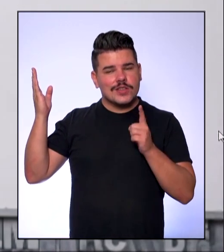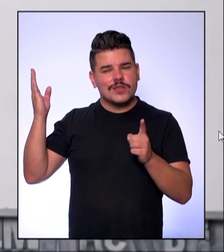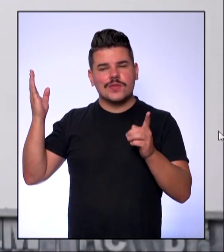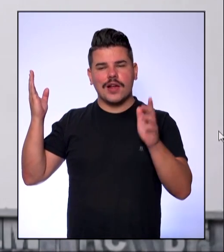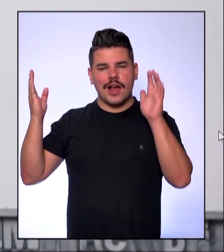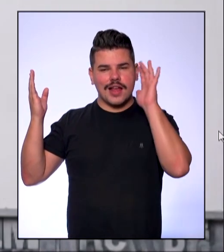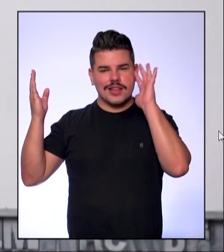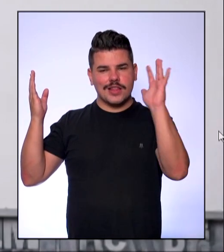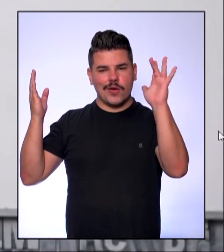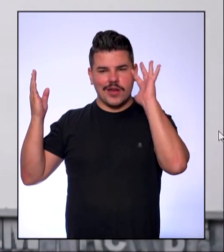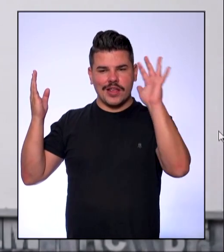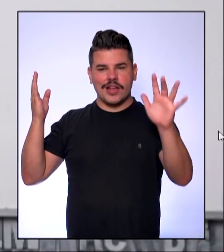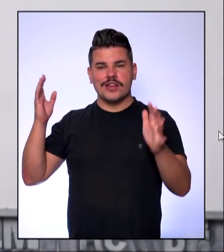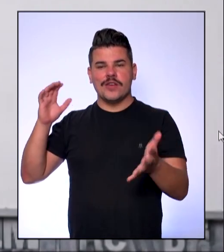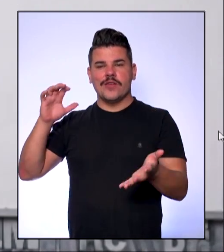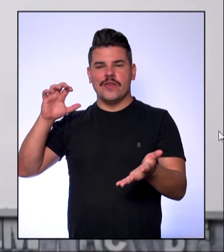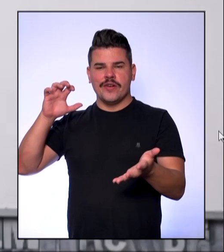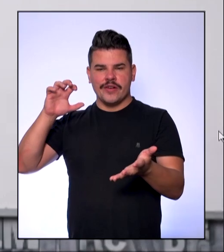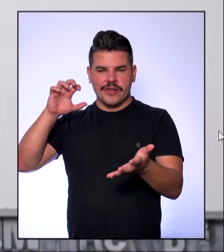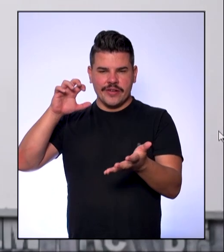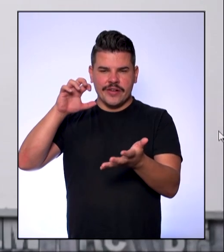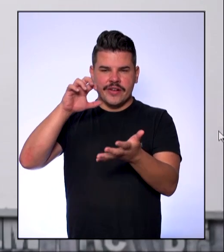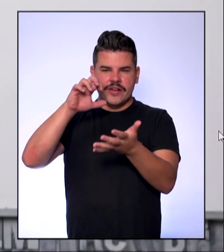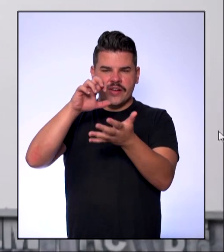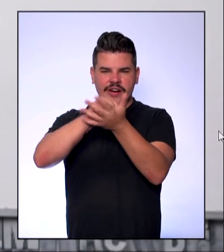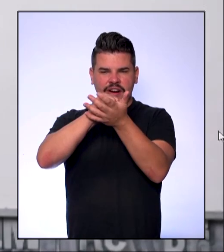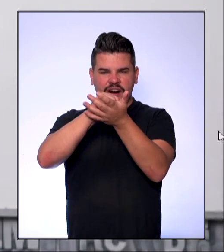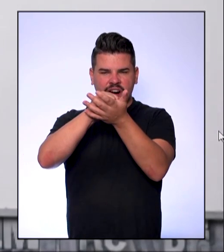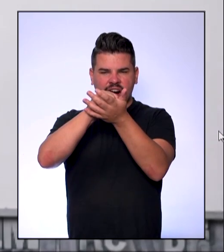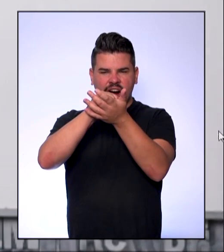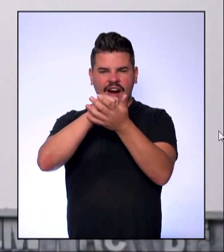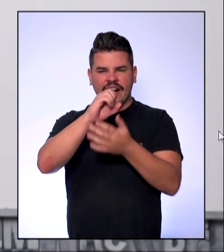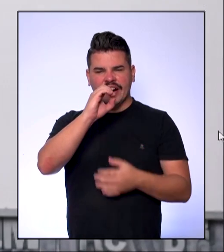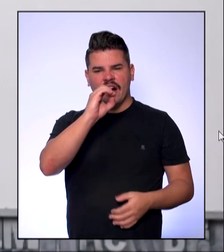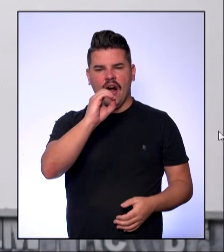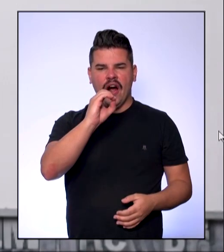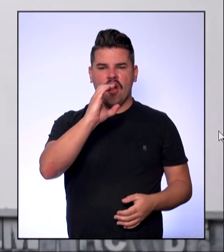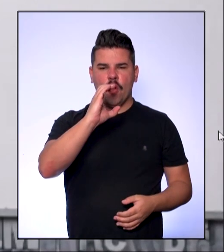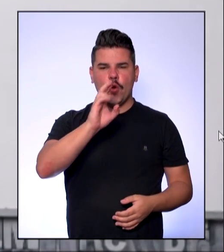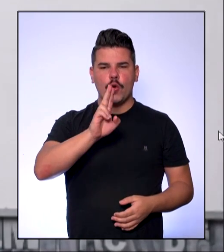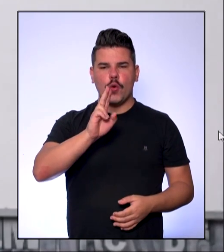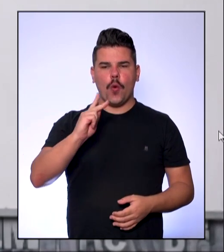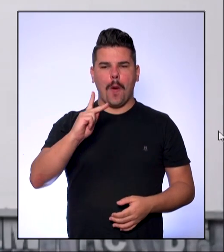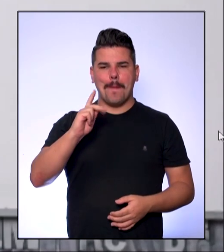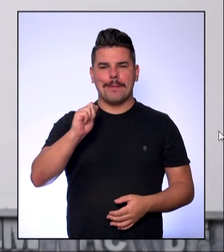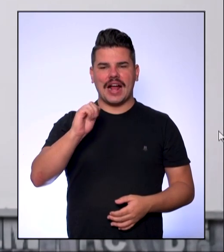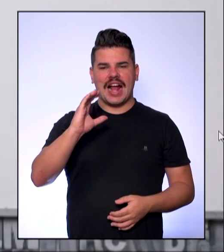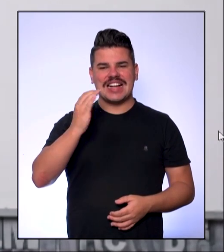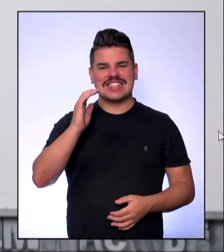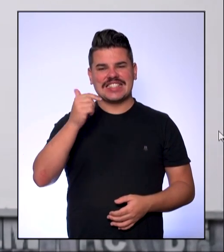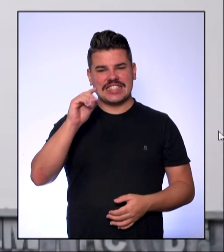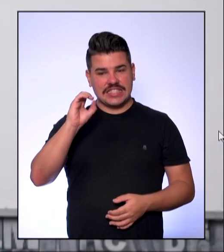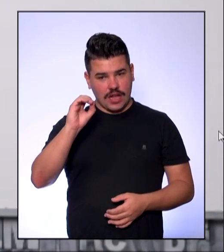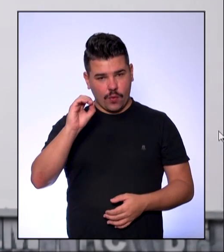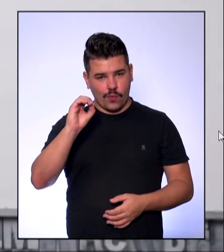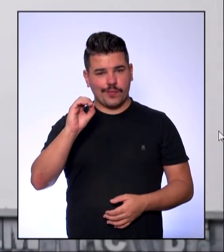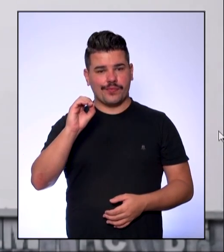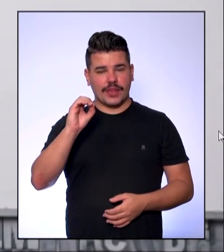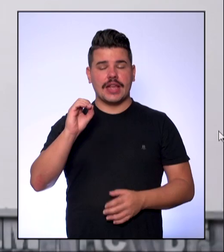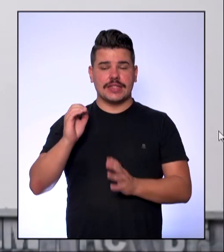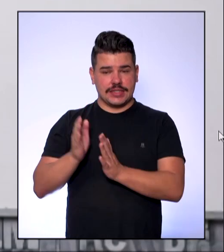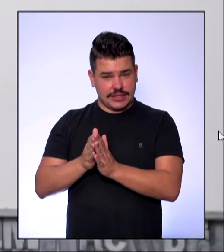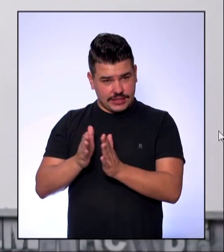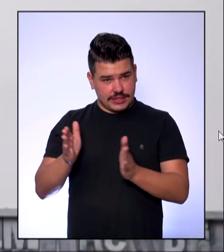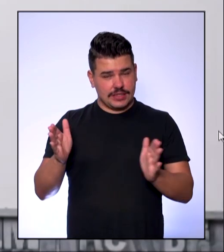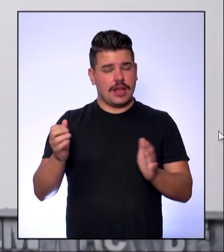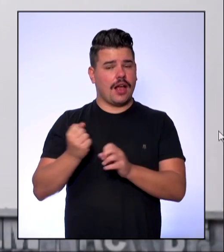teoria de ocupação em definitivo, de 12 a 13 milhões de anos. Professor, isso é legal a gente pensar, né? É,